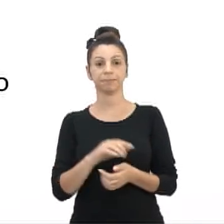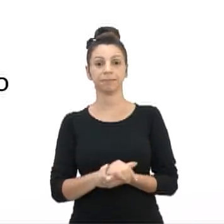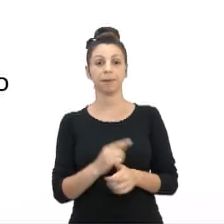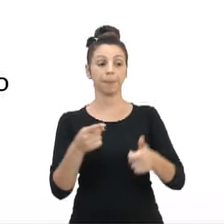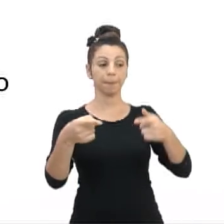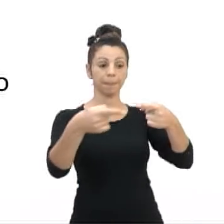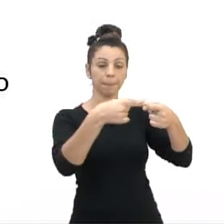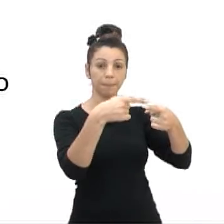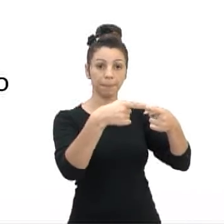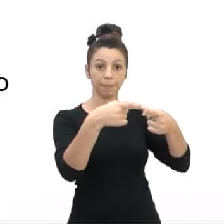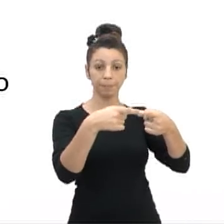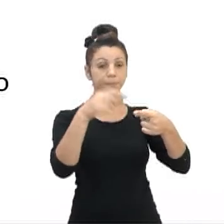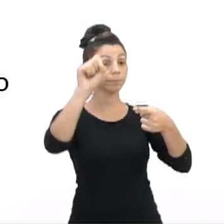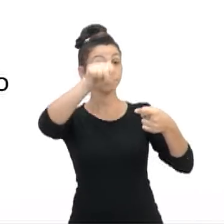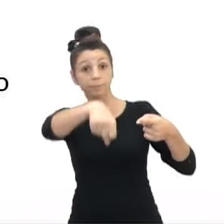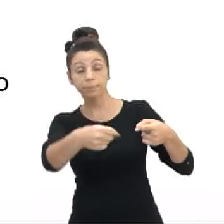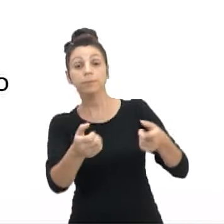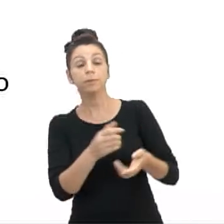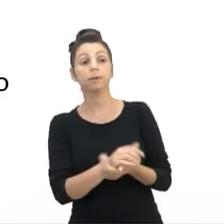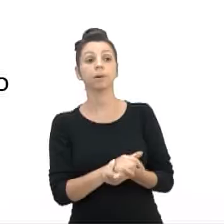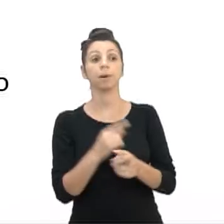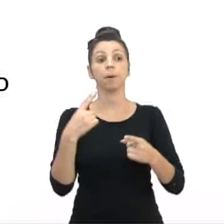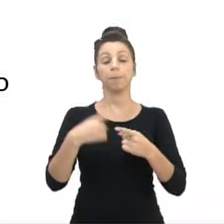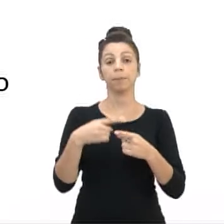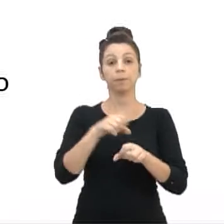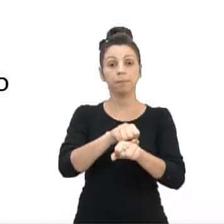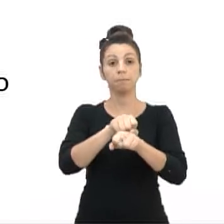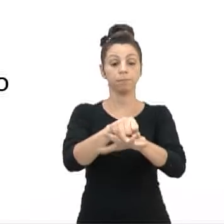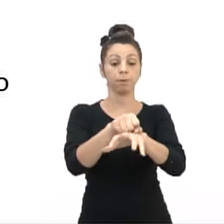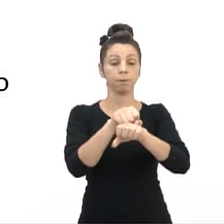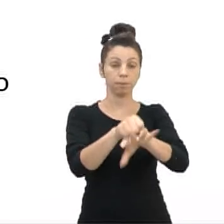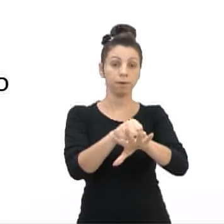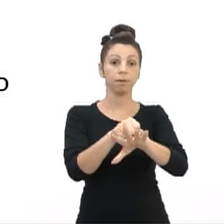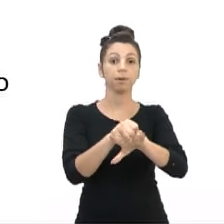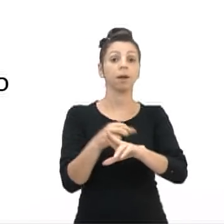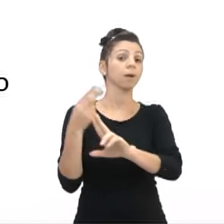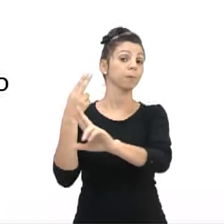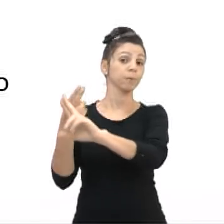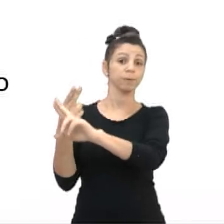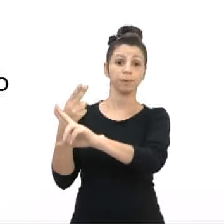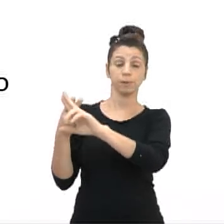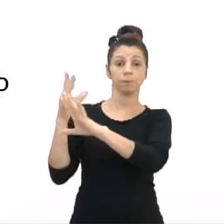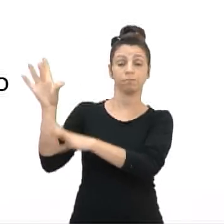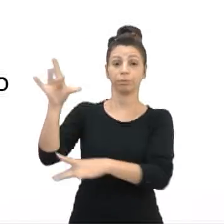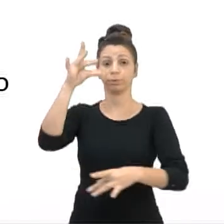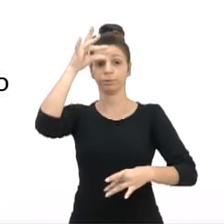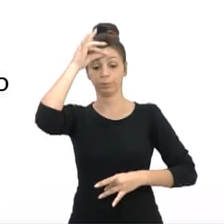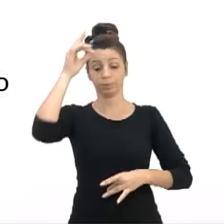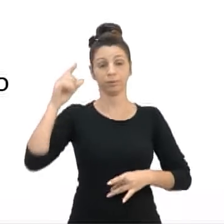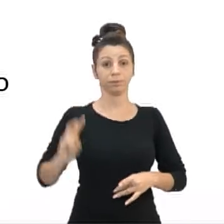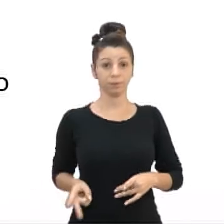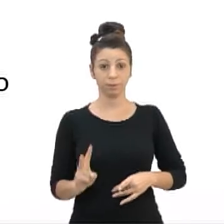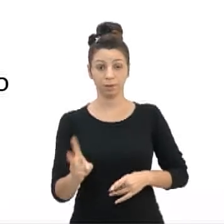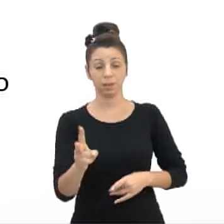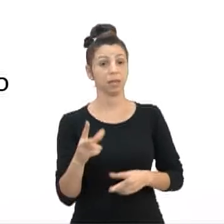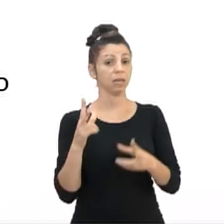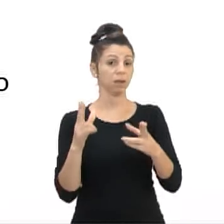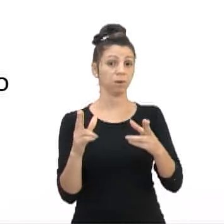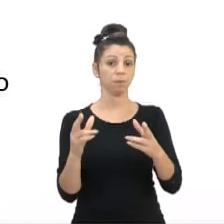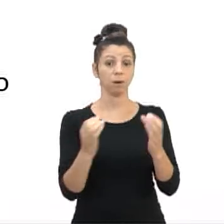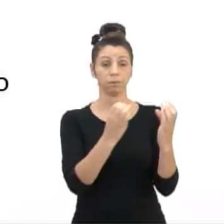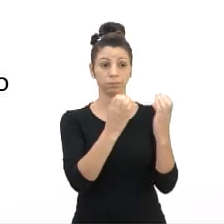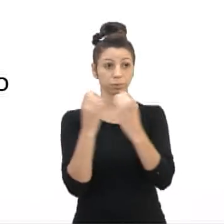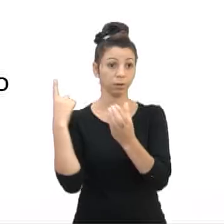né? E disse sim, pois podcast já é utilizada de forma recorrente, assim como hot dog,